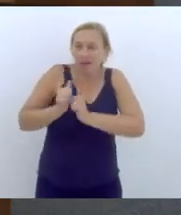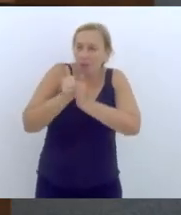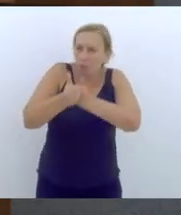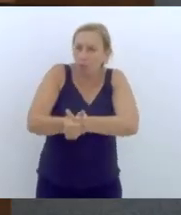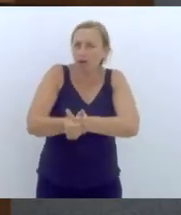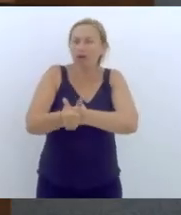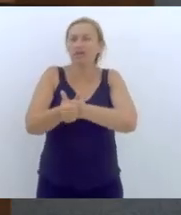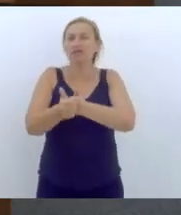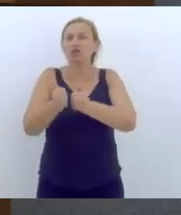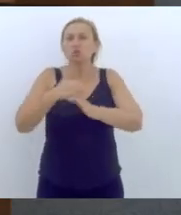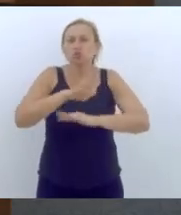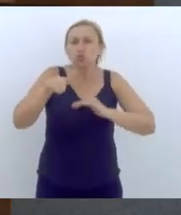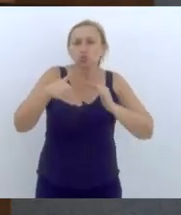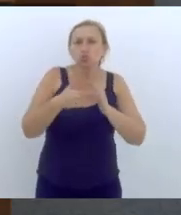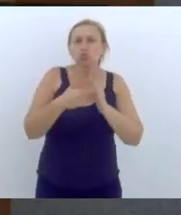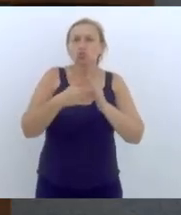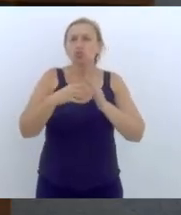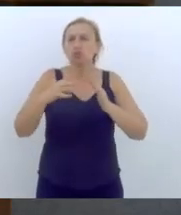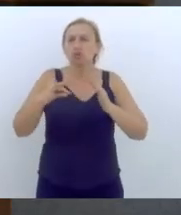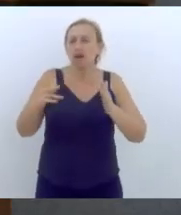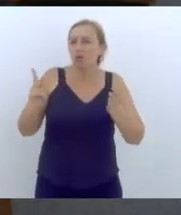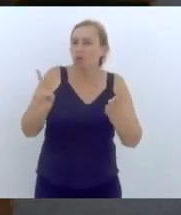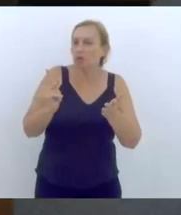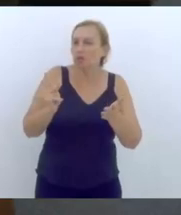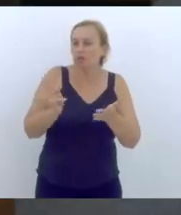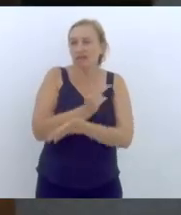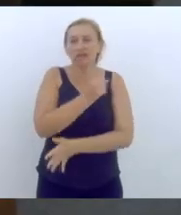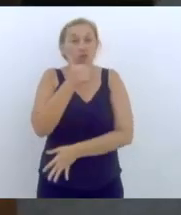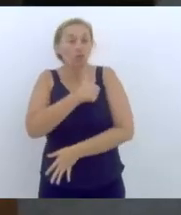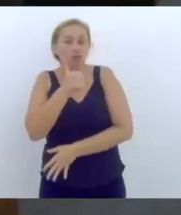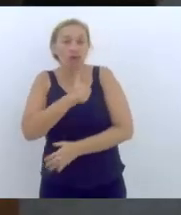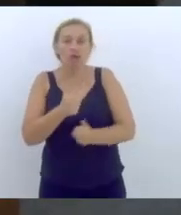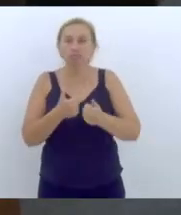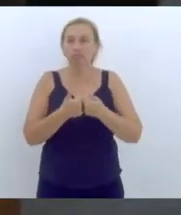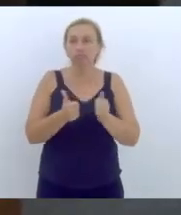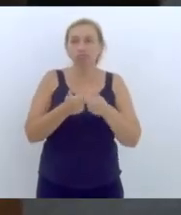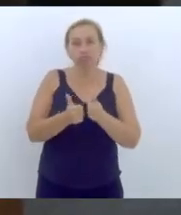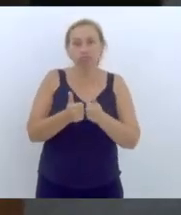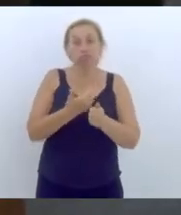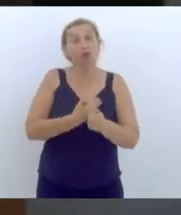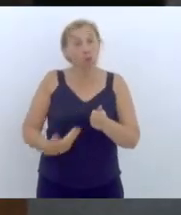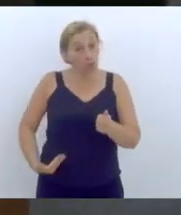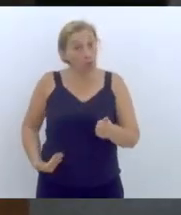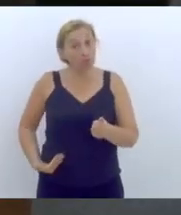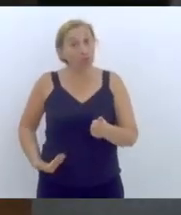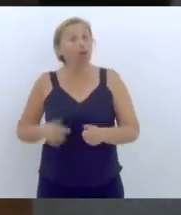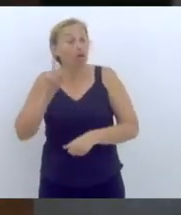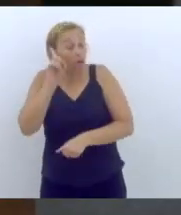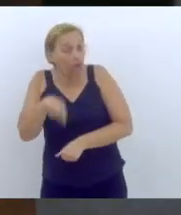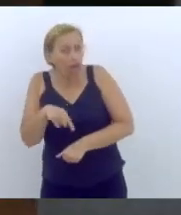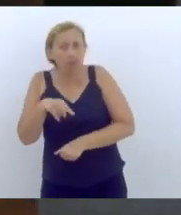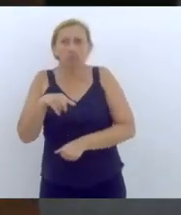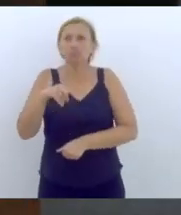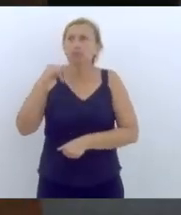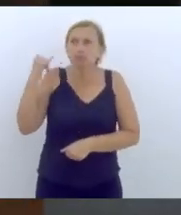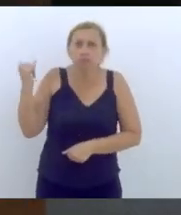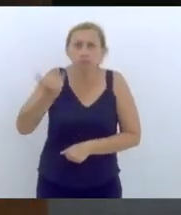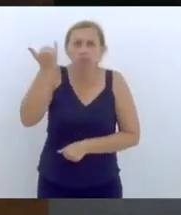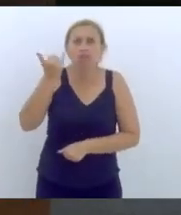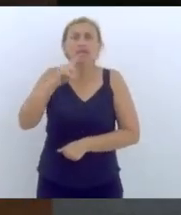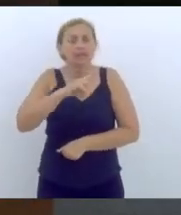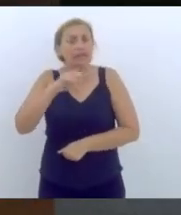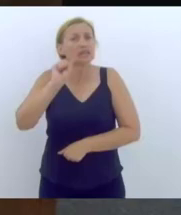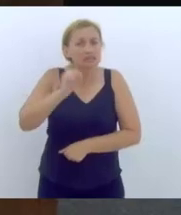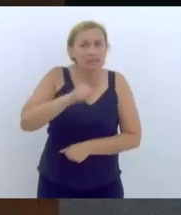acompanha tudo o que acontece com as nossas mulheres nos transportes públicos. E é essencial que tenha, sim,